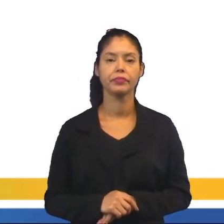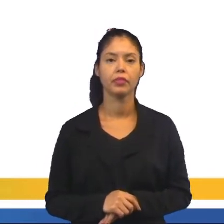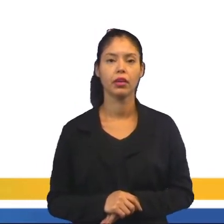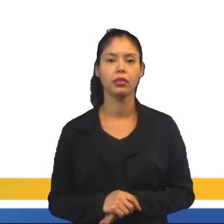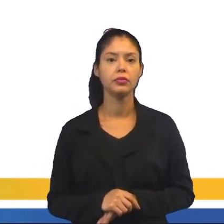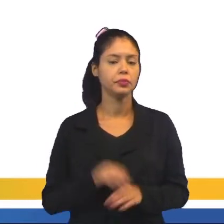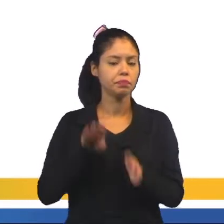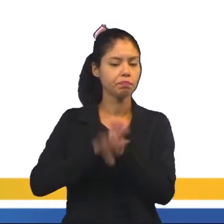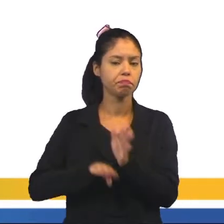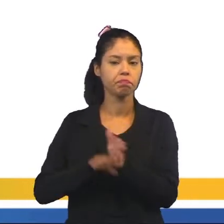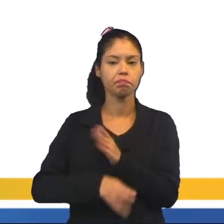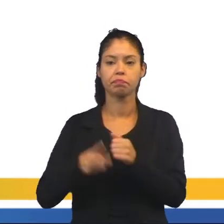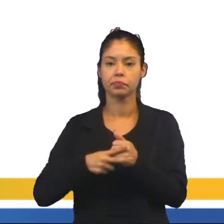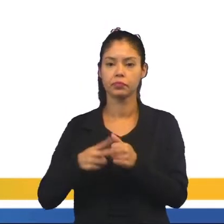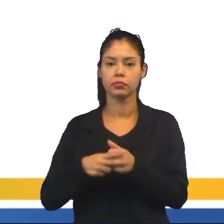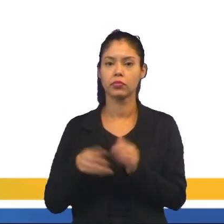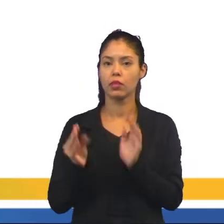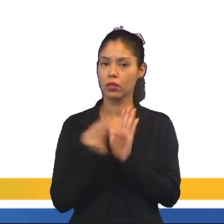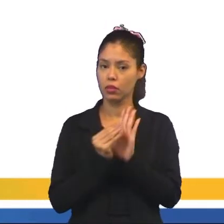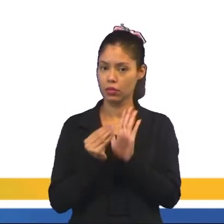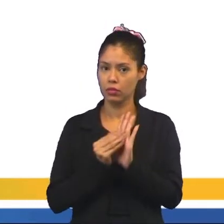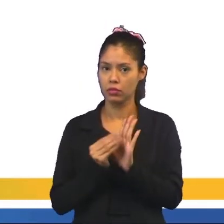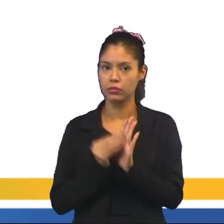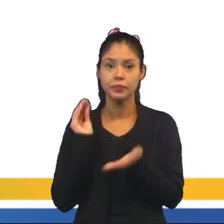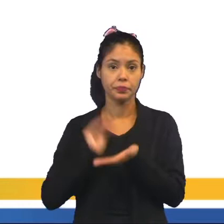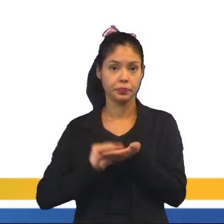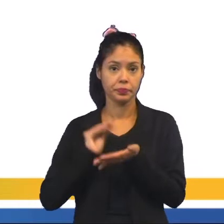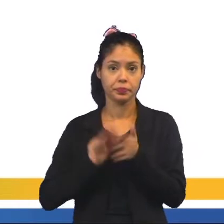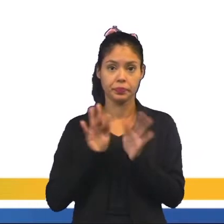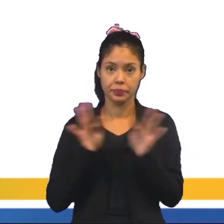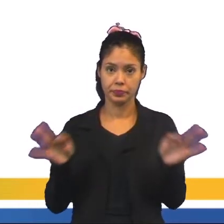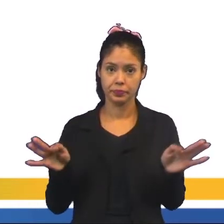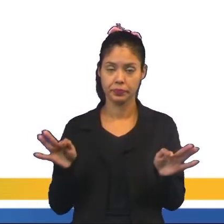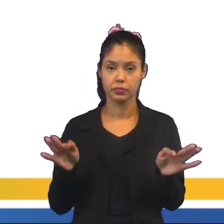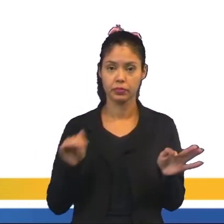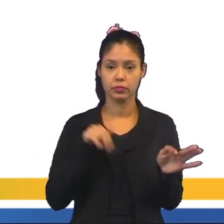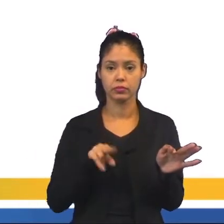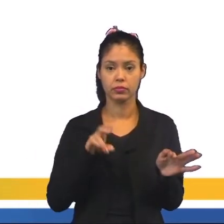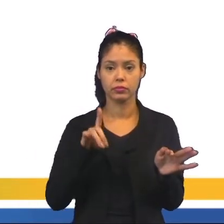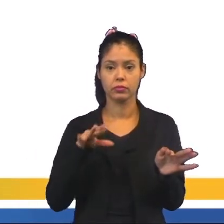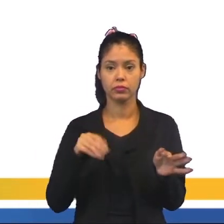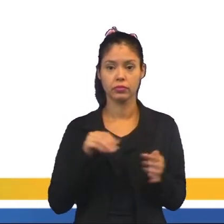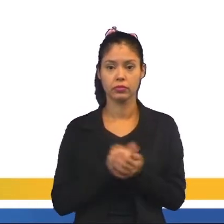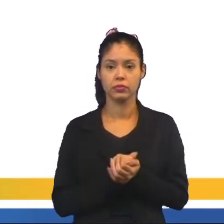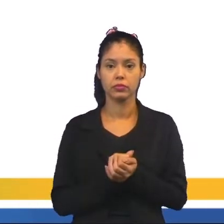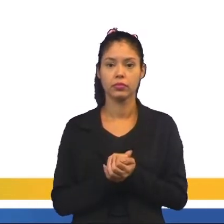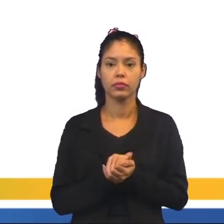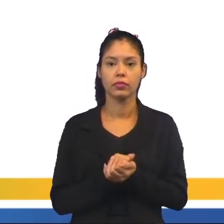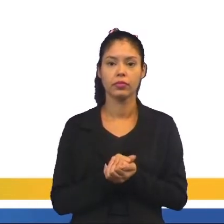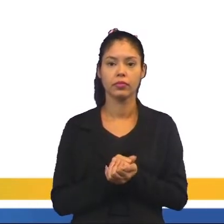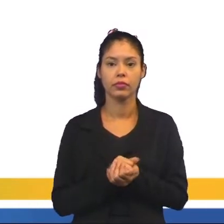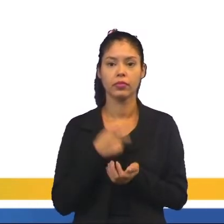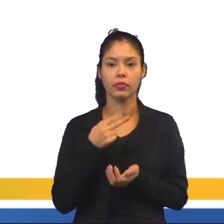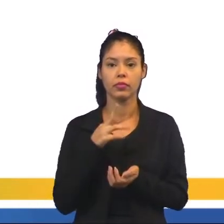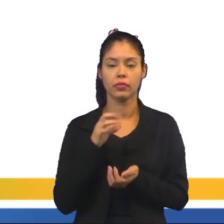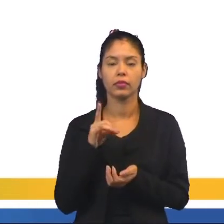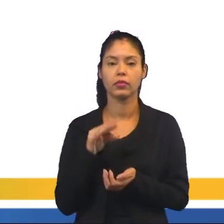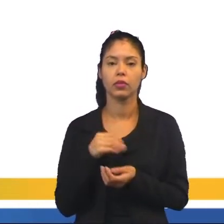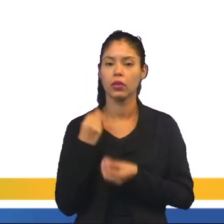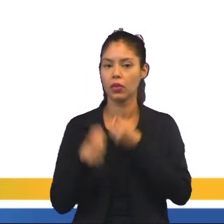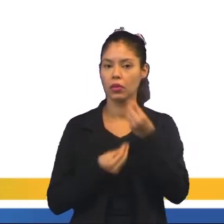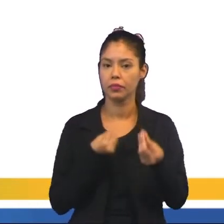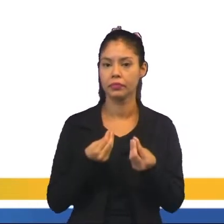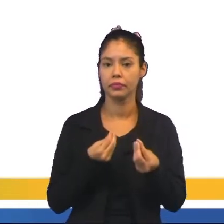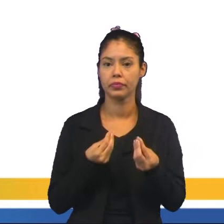tirando o núcleo do predicado que é o verbo tudo que sobra núcleo o núcleo do predicado verbo é tudo que sobe ali é prejudicada tá